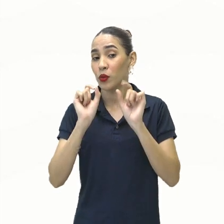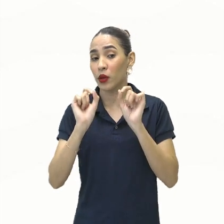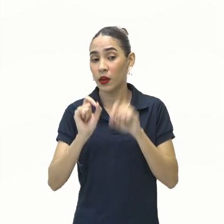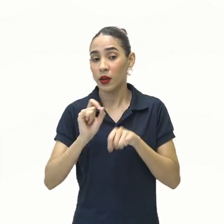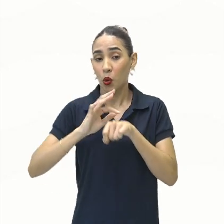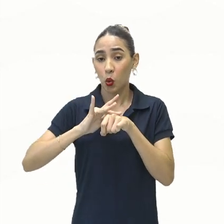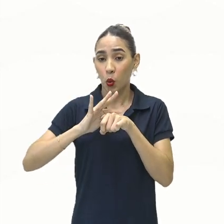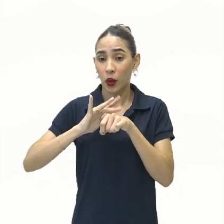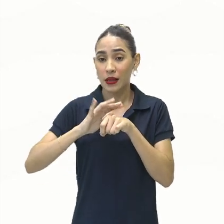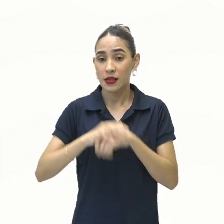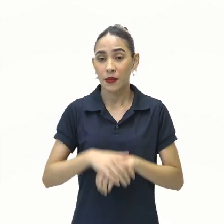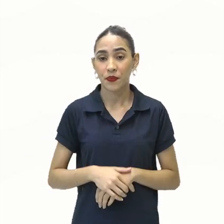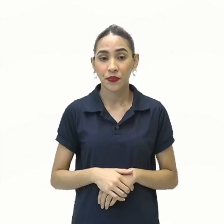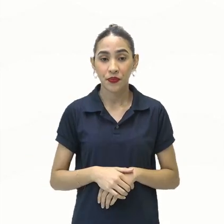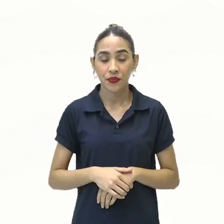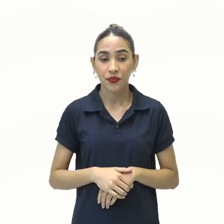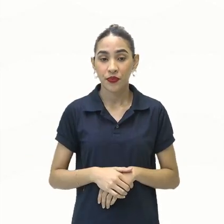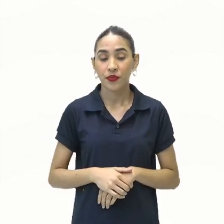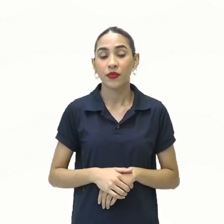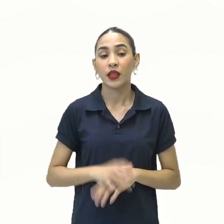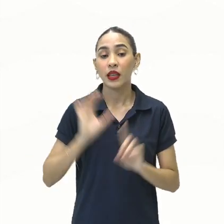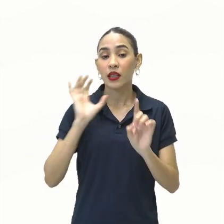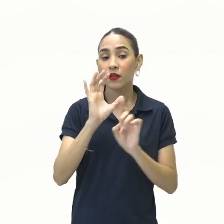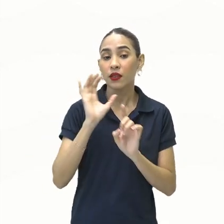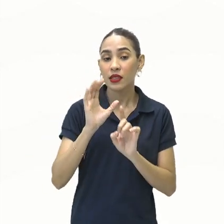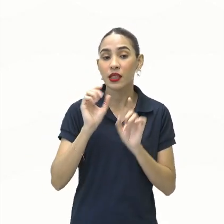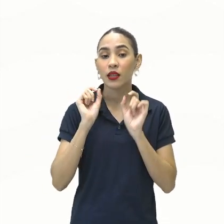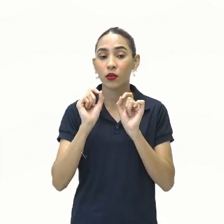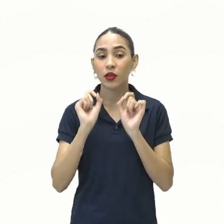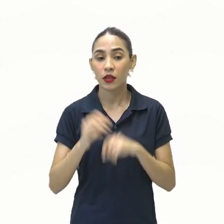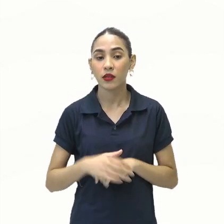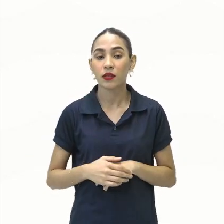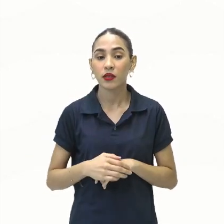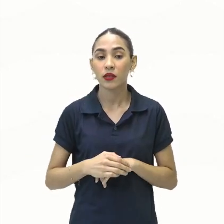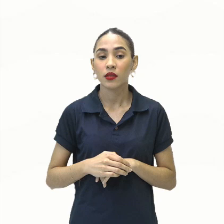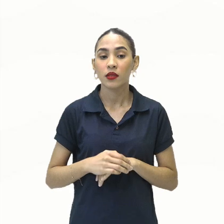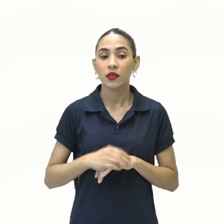lixão doenças, que são causadas por